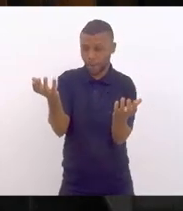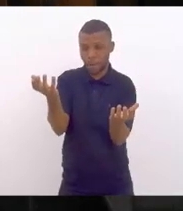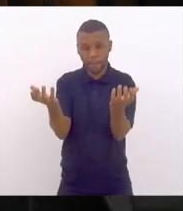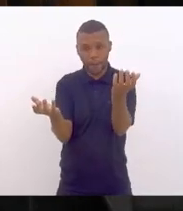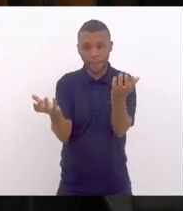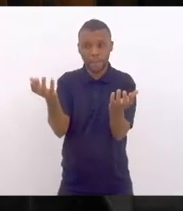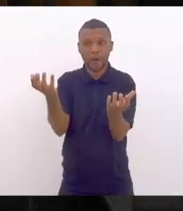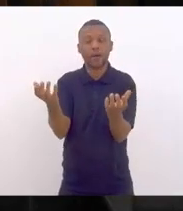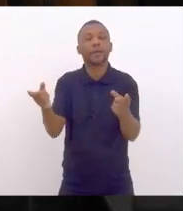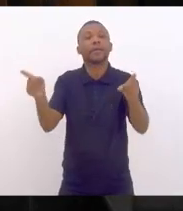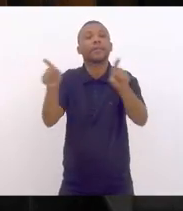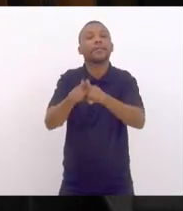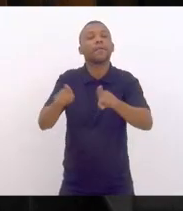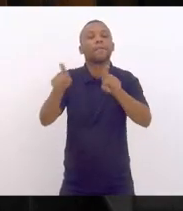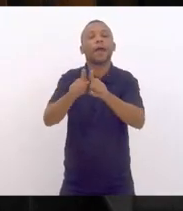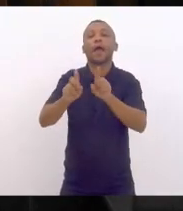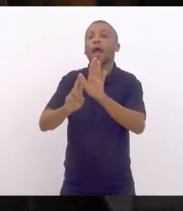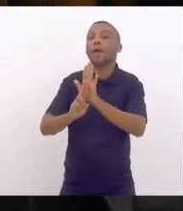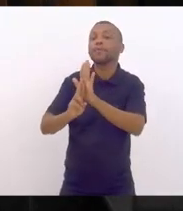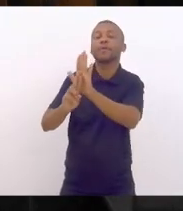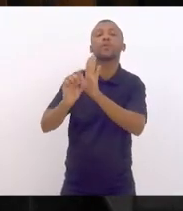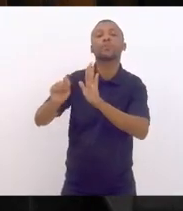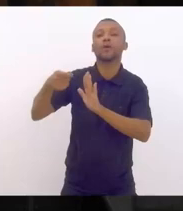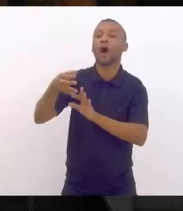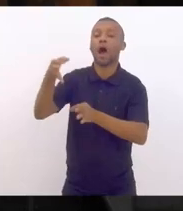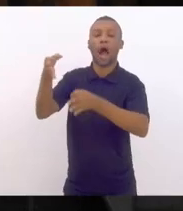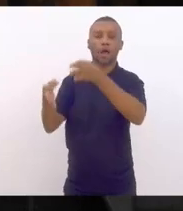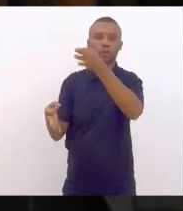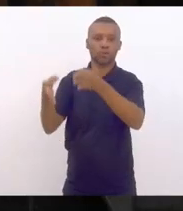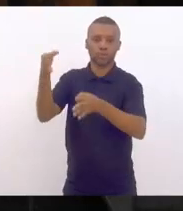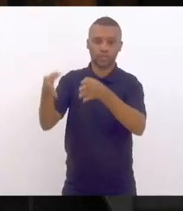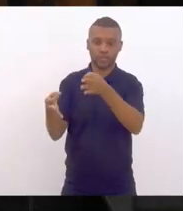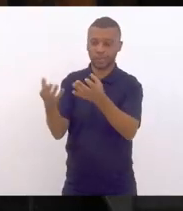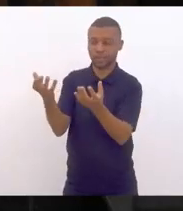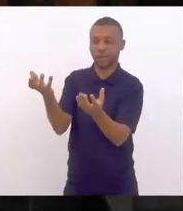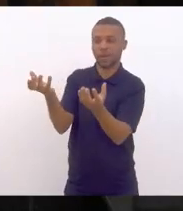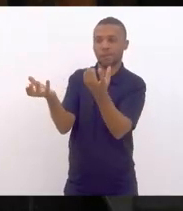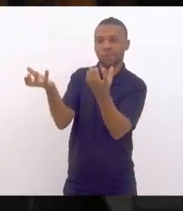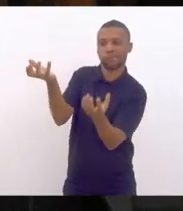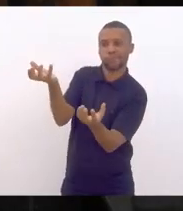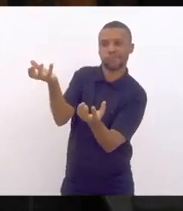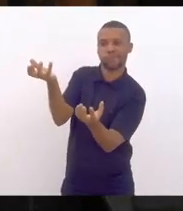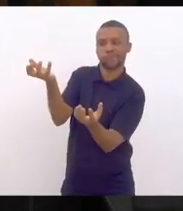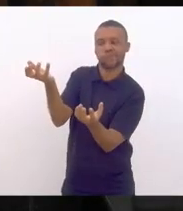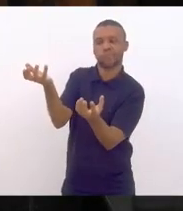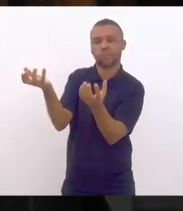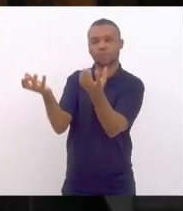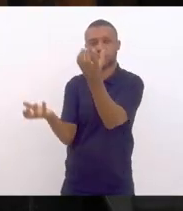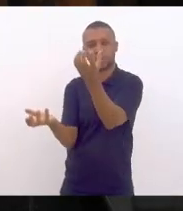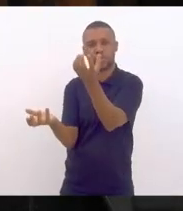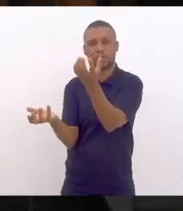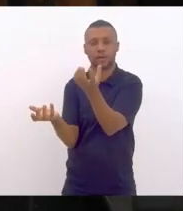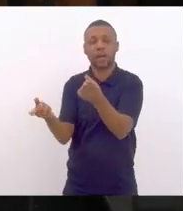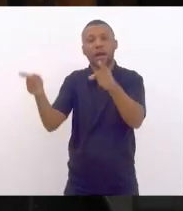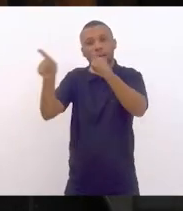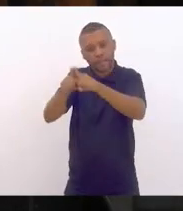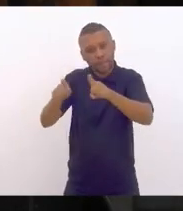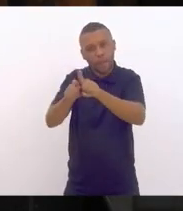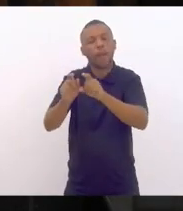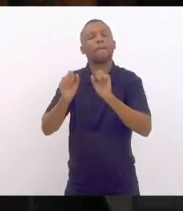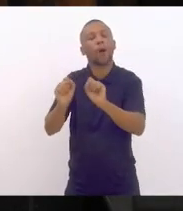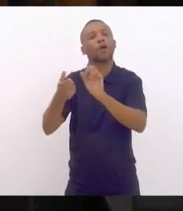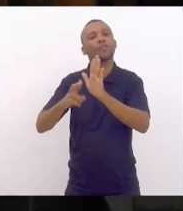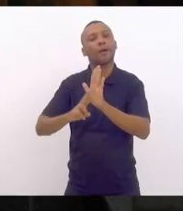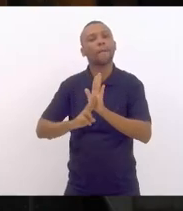também a justiça e quando a balança pesa mais para um lado também pode representar